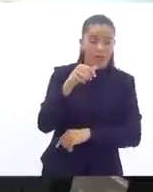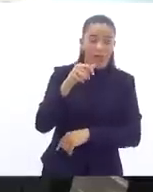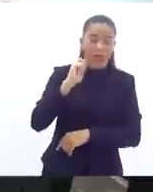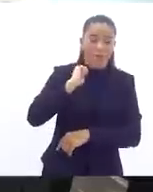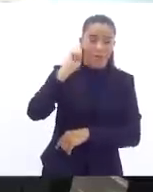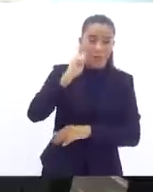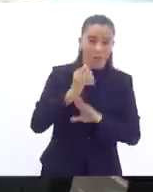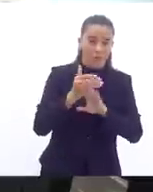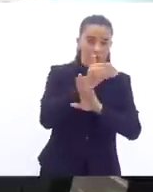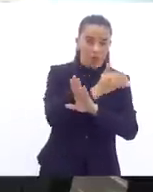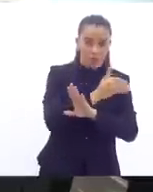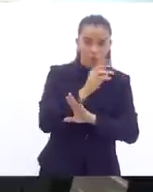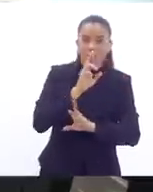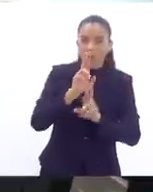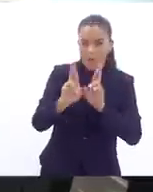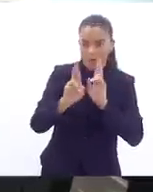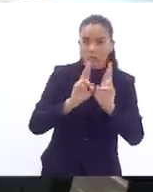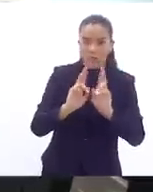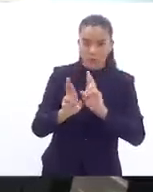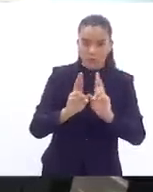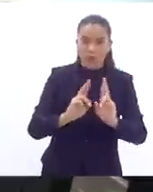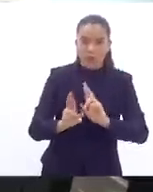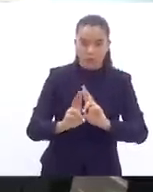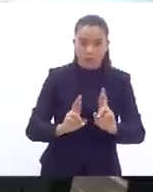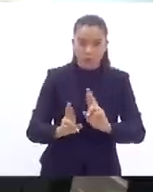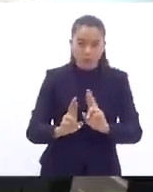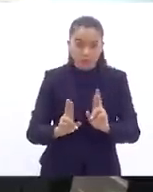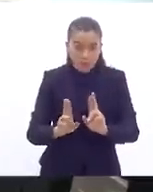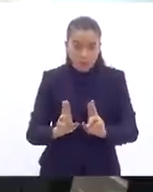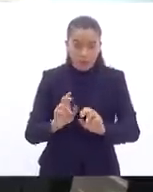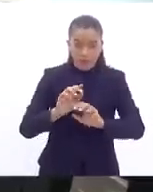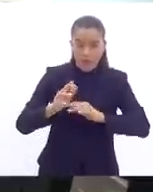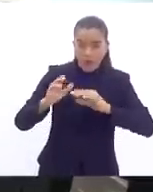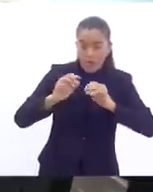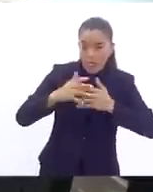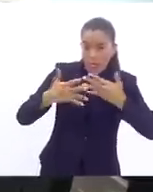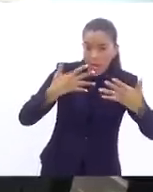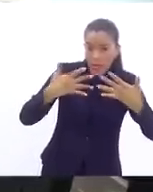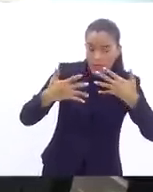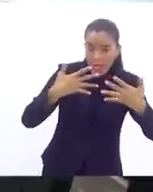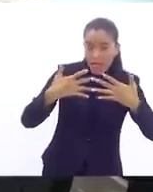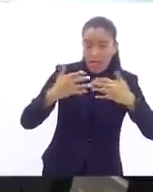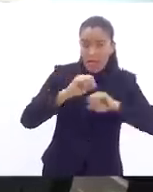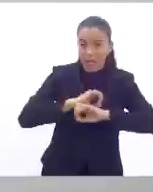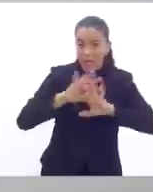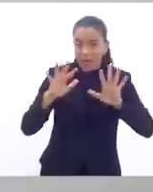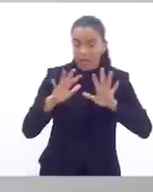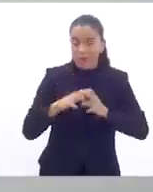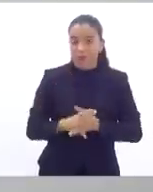pessoal Responde às perguntas Fui claro nas respostas